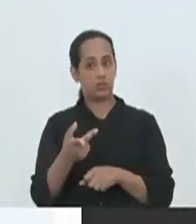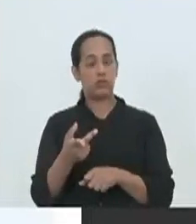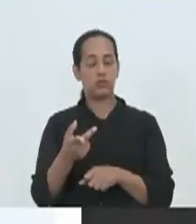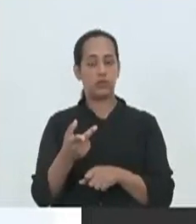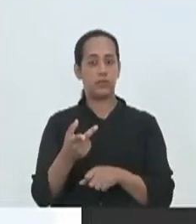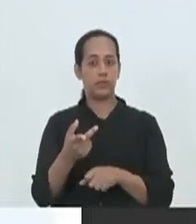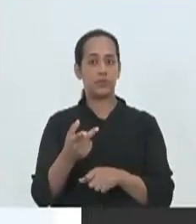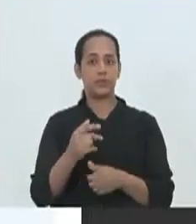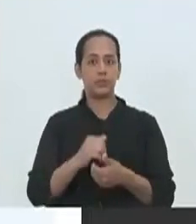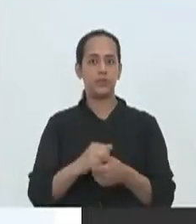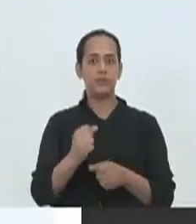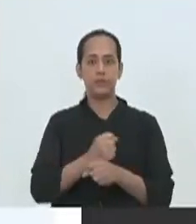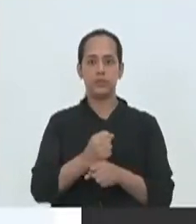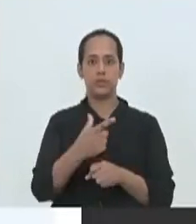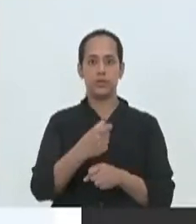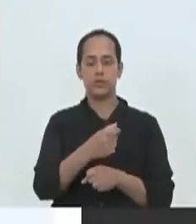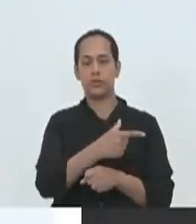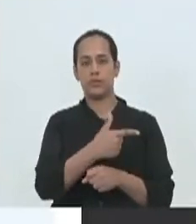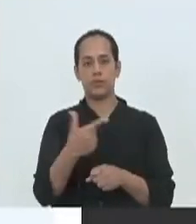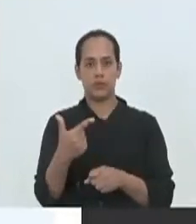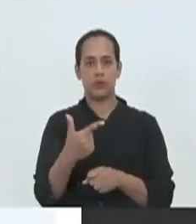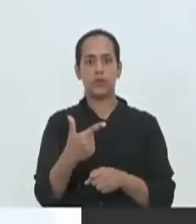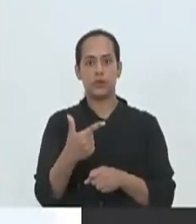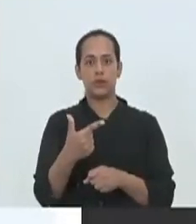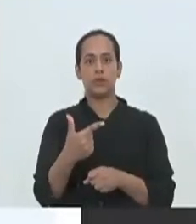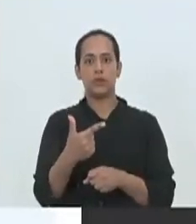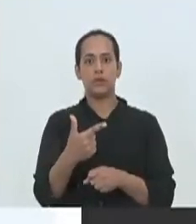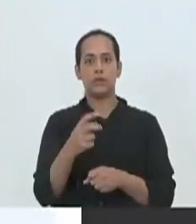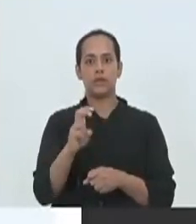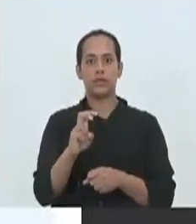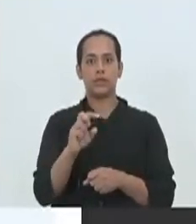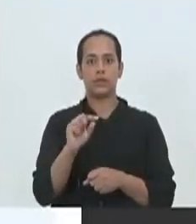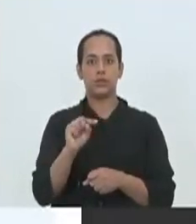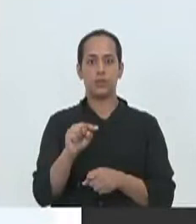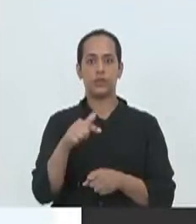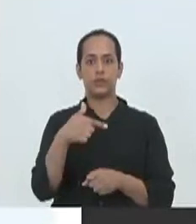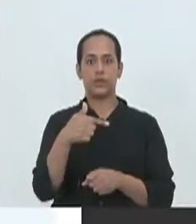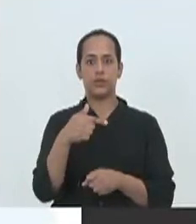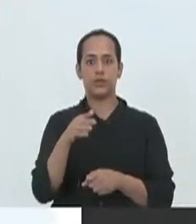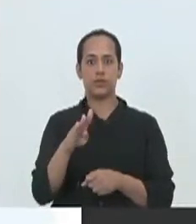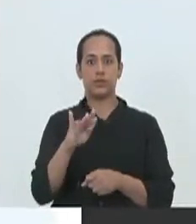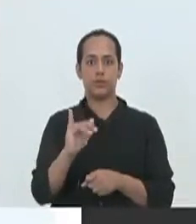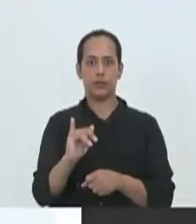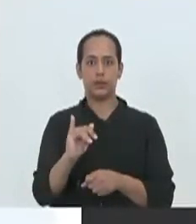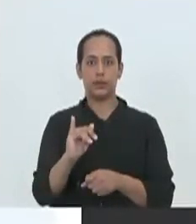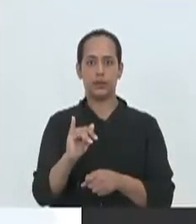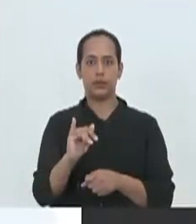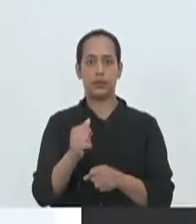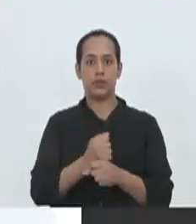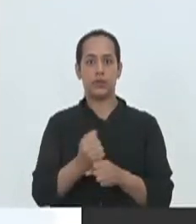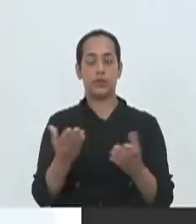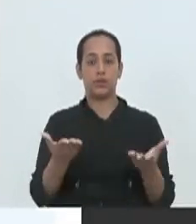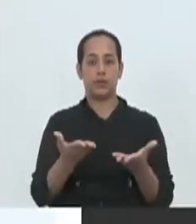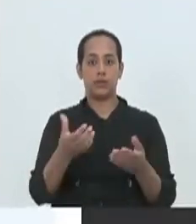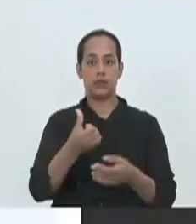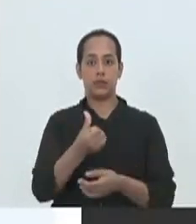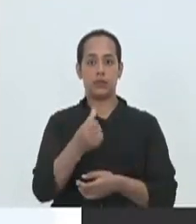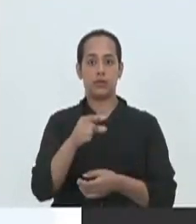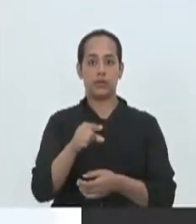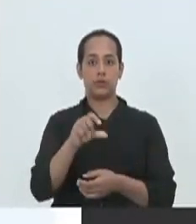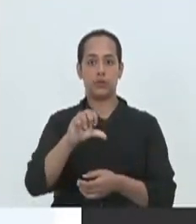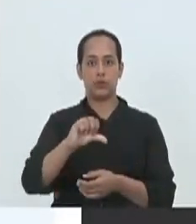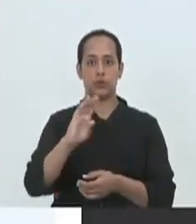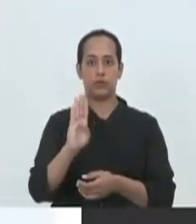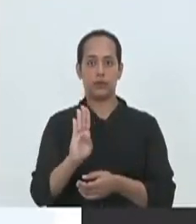a essa mesma altura o orçado atualizado era de 5.7 bi esse ano estamos falando em 6.9 bi e quando a gente vai